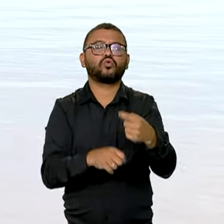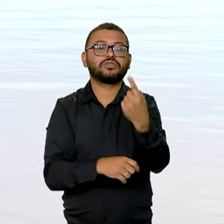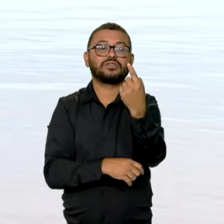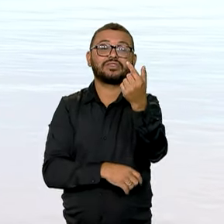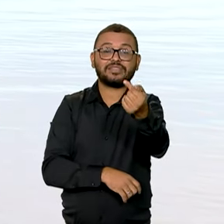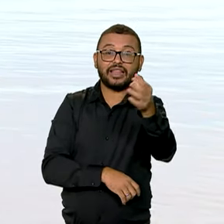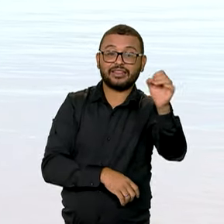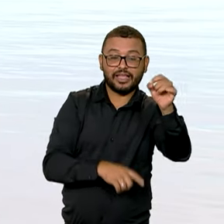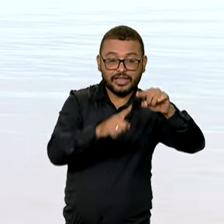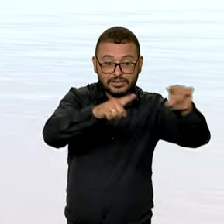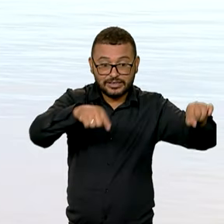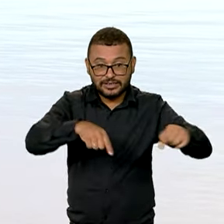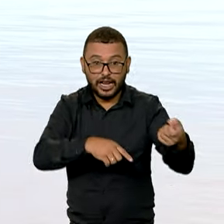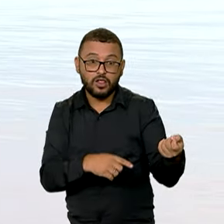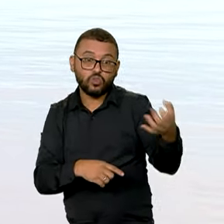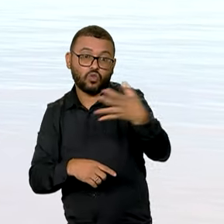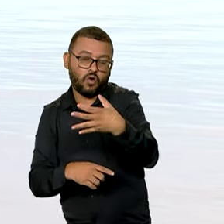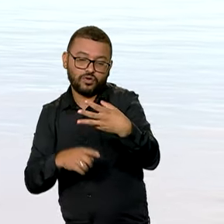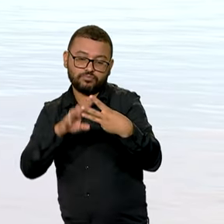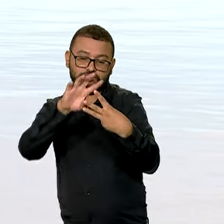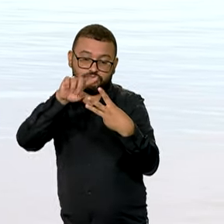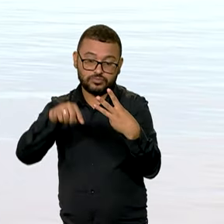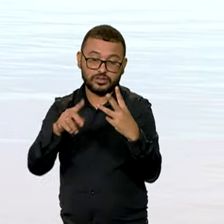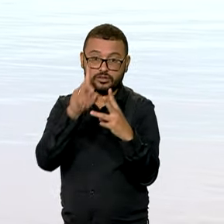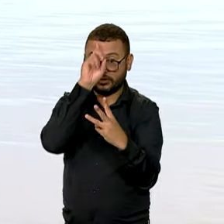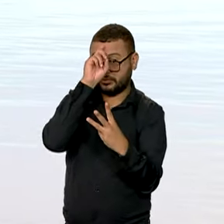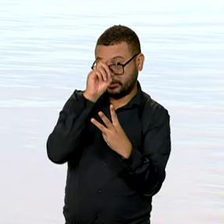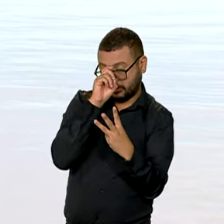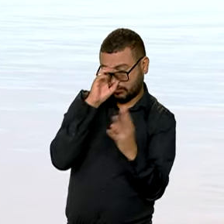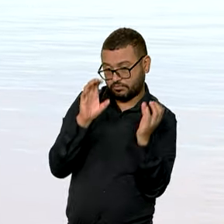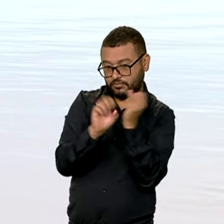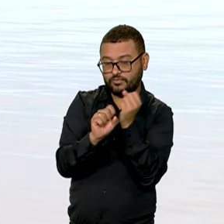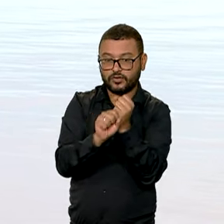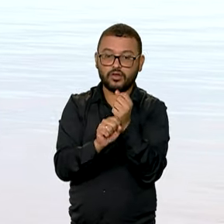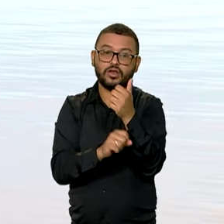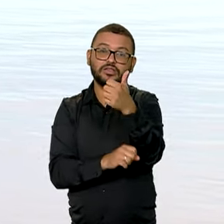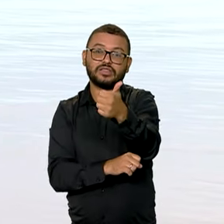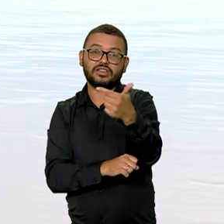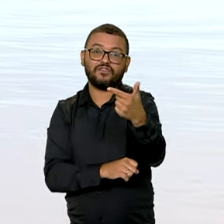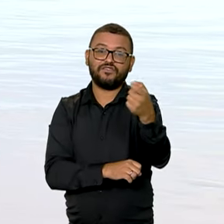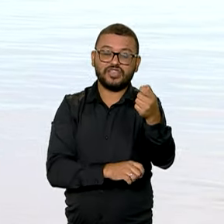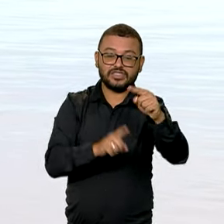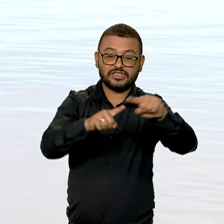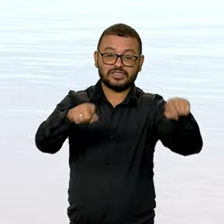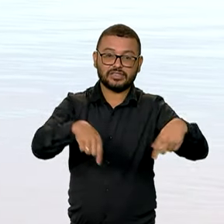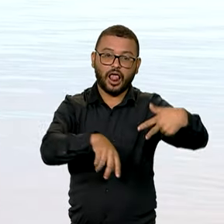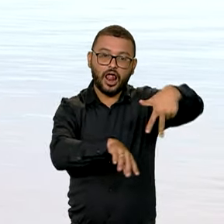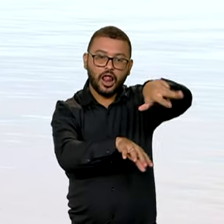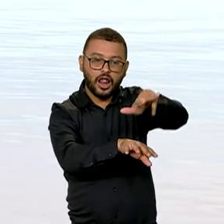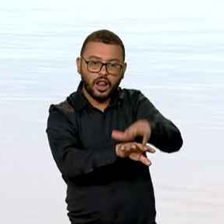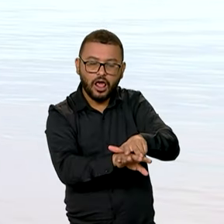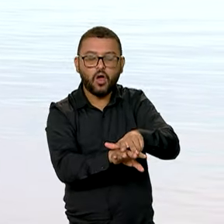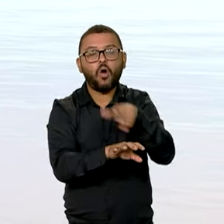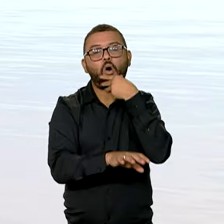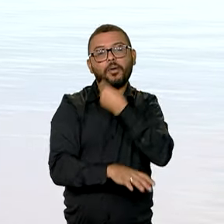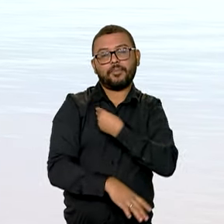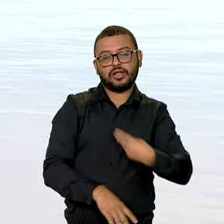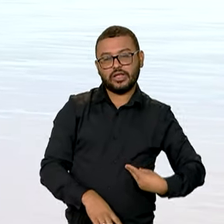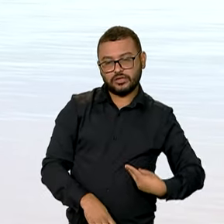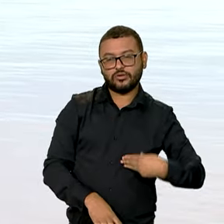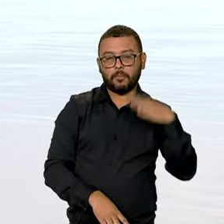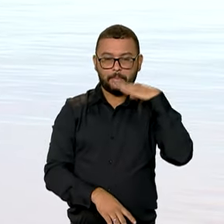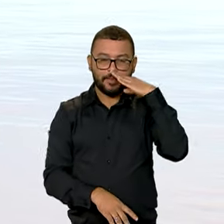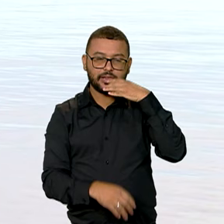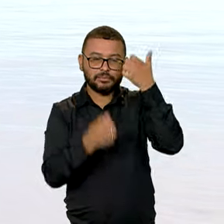novos leitos nos três hospitais de Porto Alegre, totalizando 120 leitos. O que, segundo o ministro Paulo Pimenta,